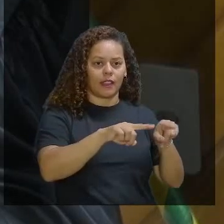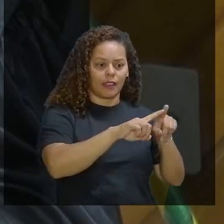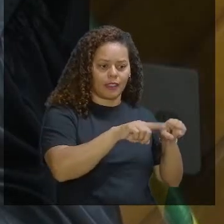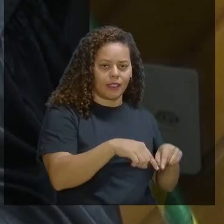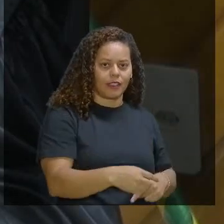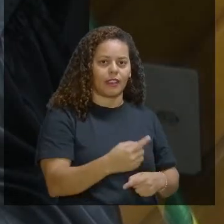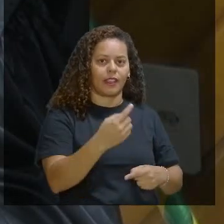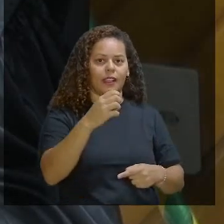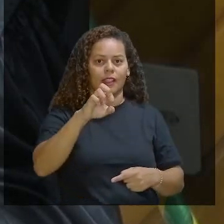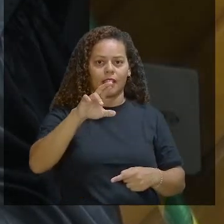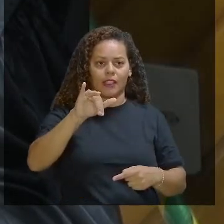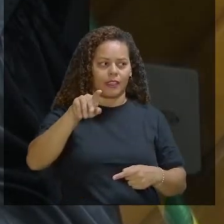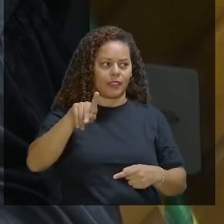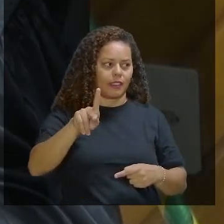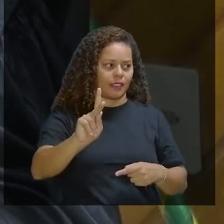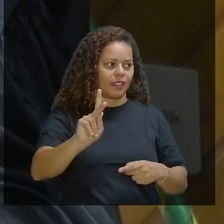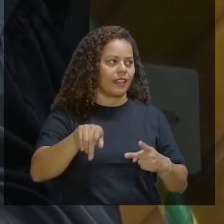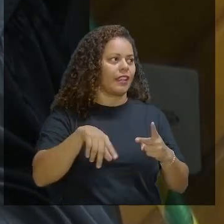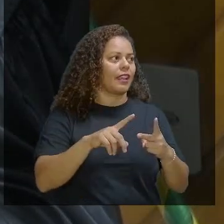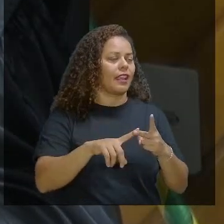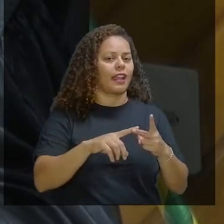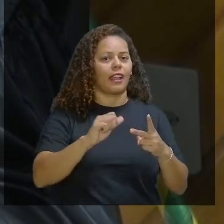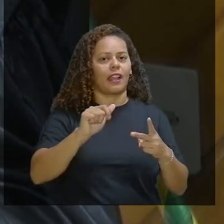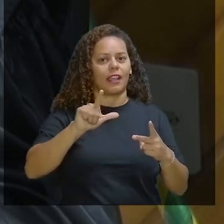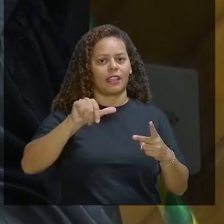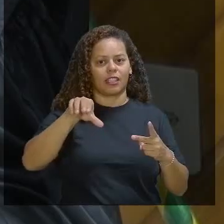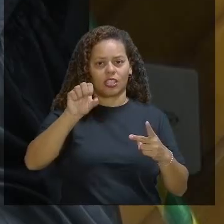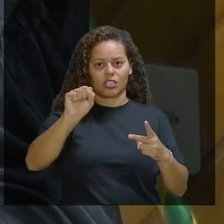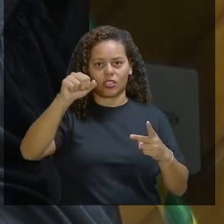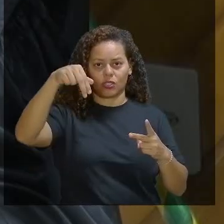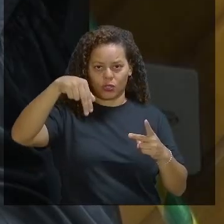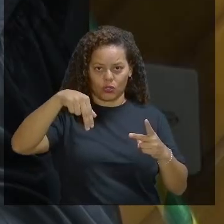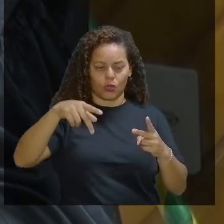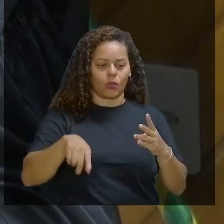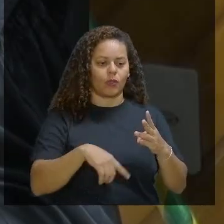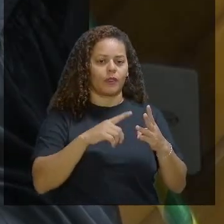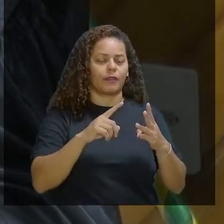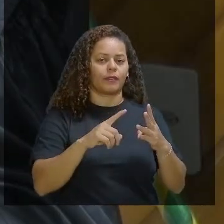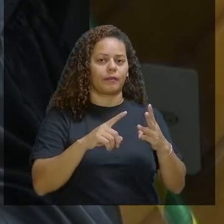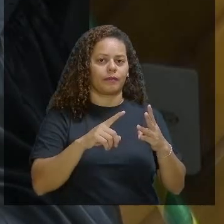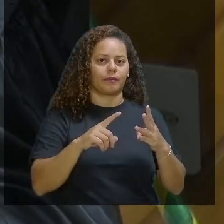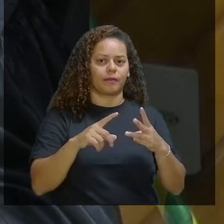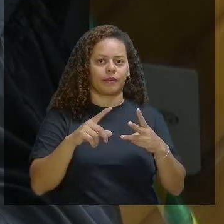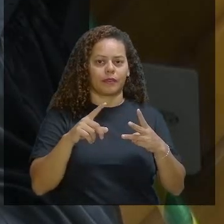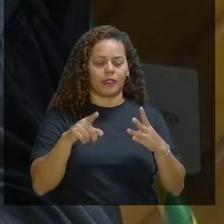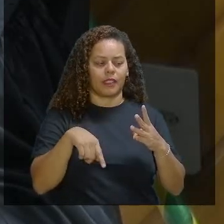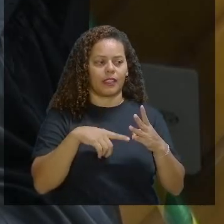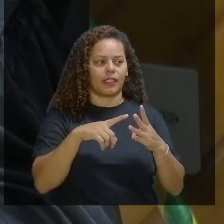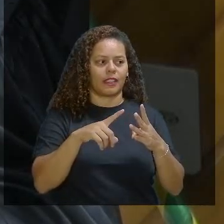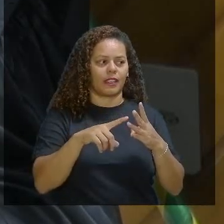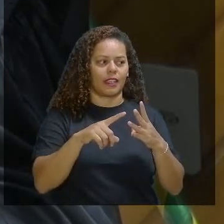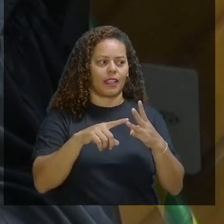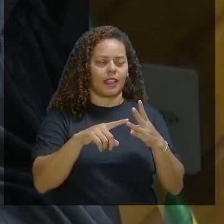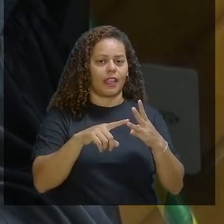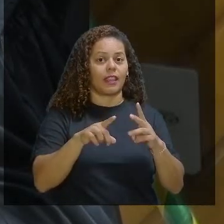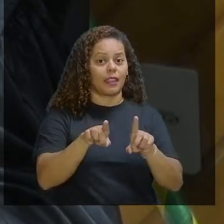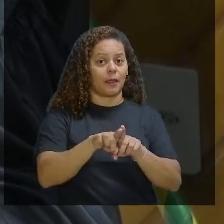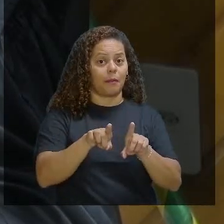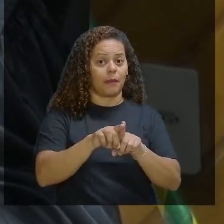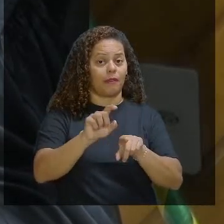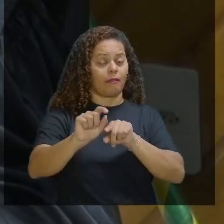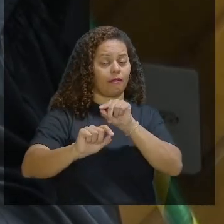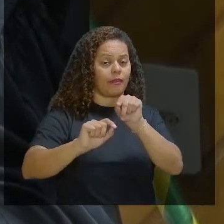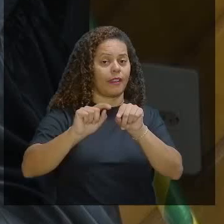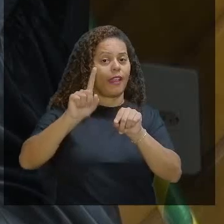Luiz Rodrigues Fernandes, SGP, Alisson Patrick Campos França, da Corregedoria, com a incumbência